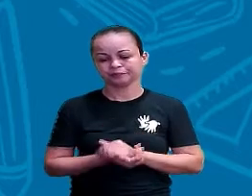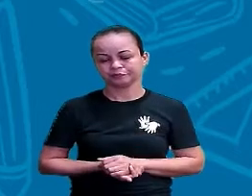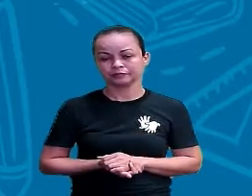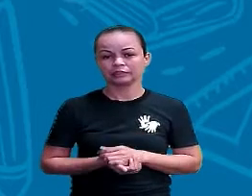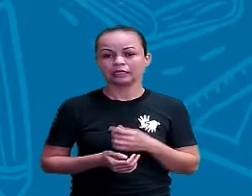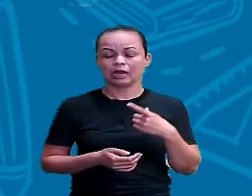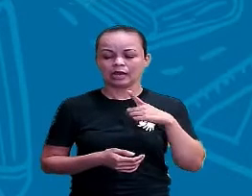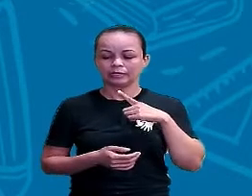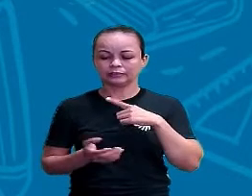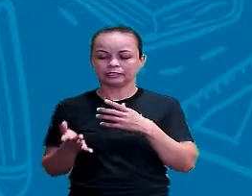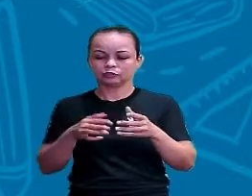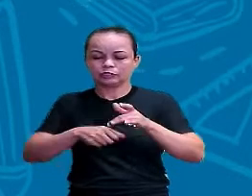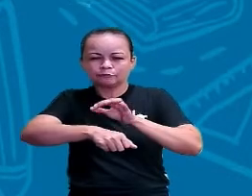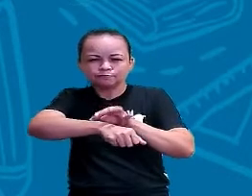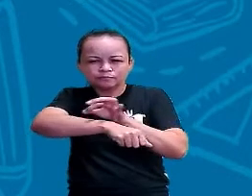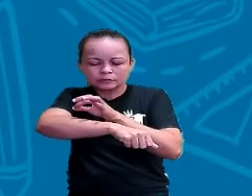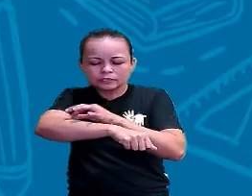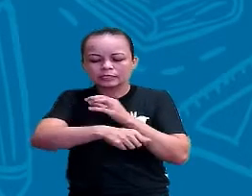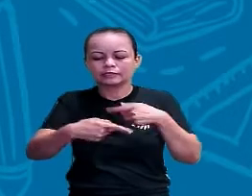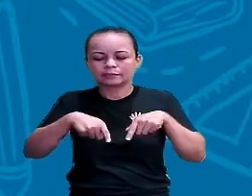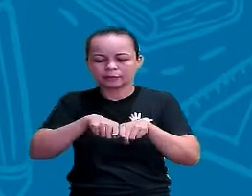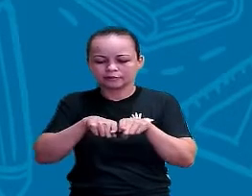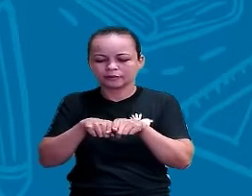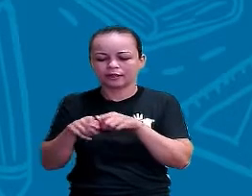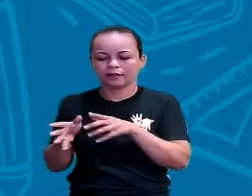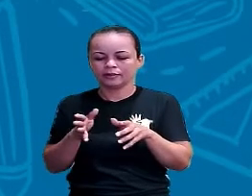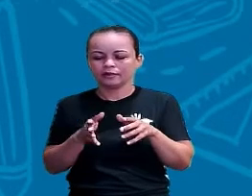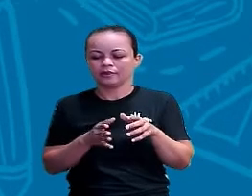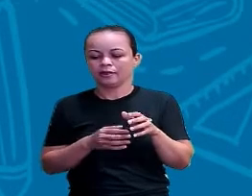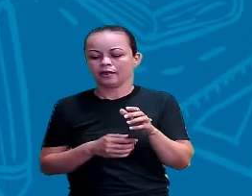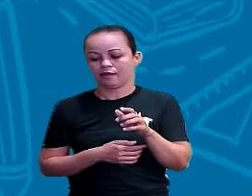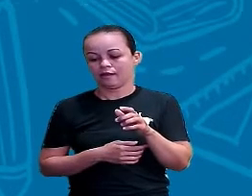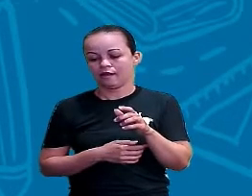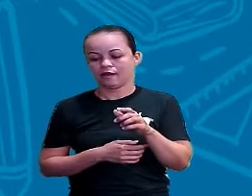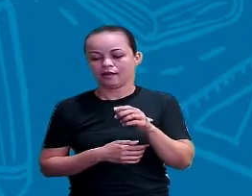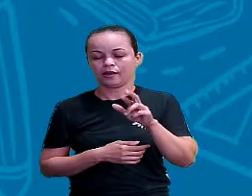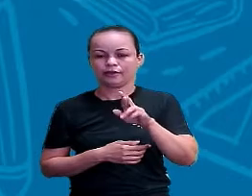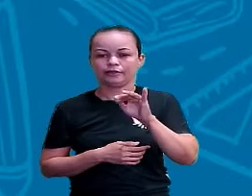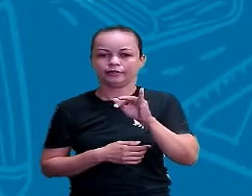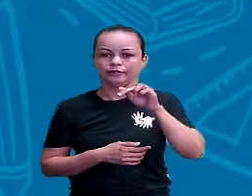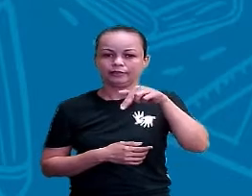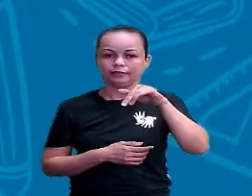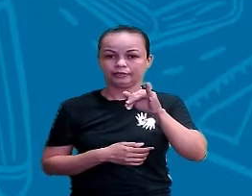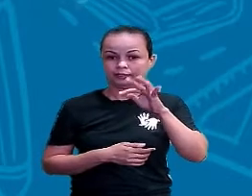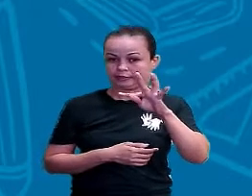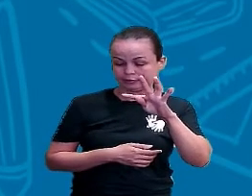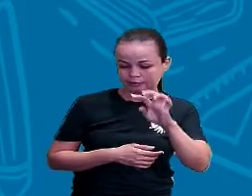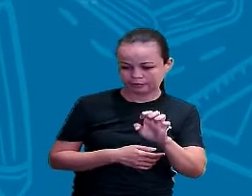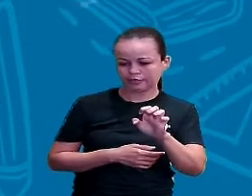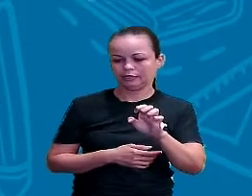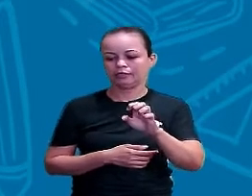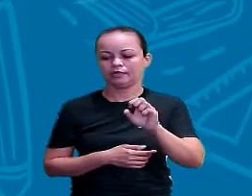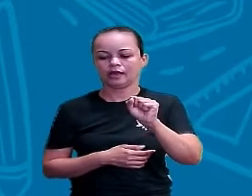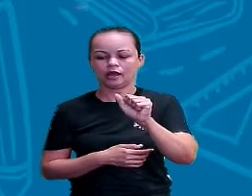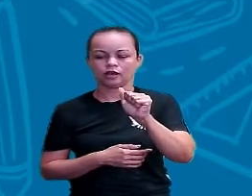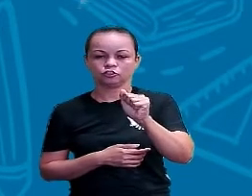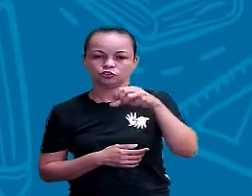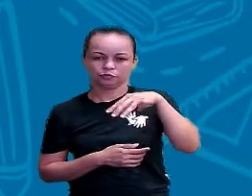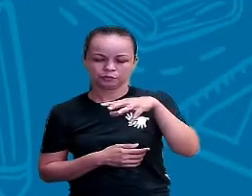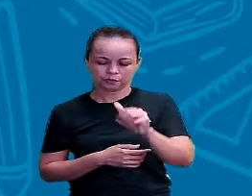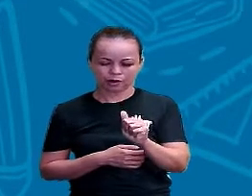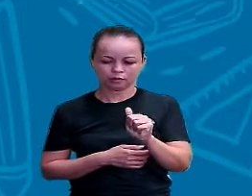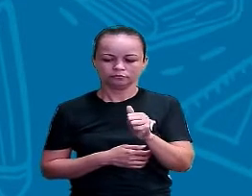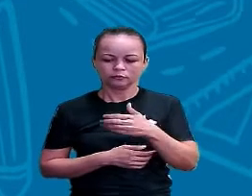rinite, tá certo? E a asma, né? Que é quando as pessoas ficam cansadas, né? Cansam com determinada facilidade quando